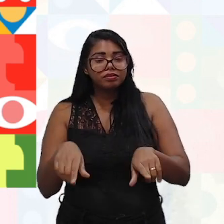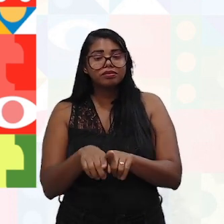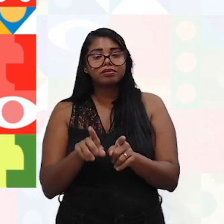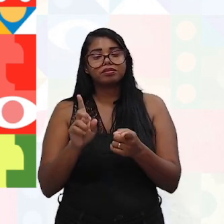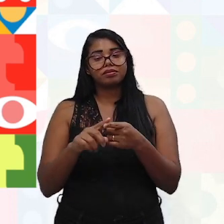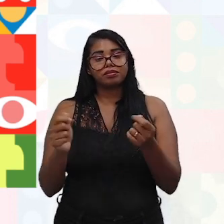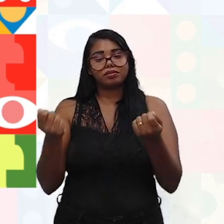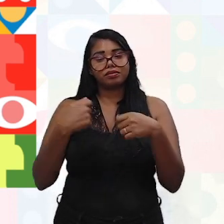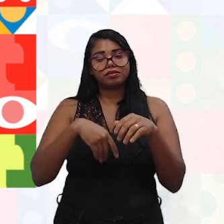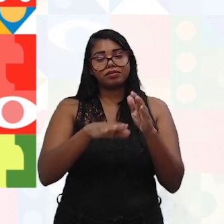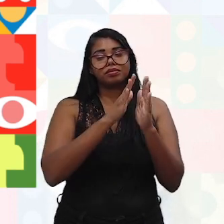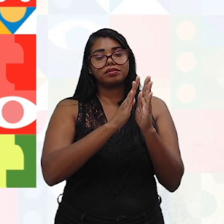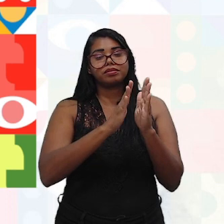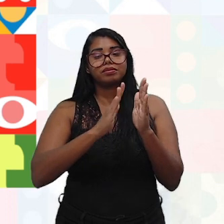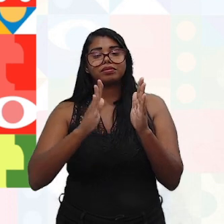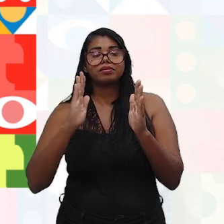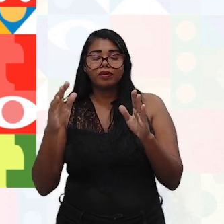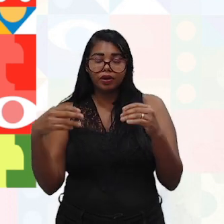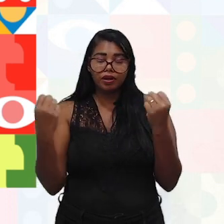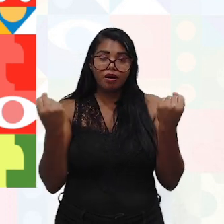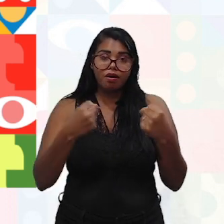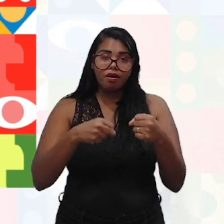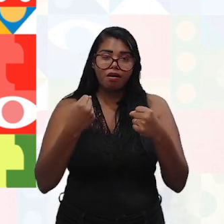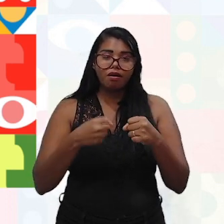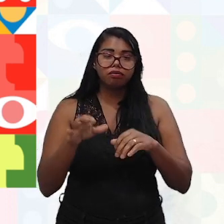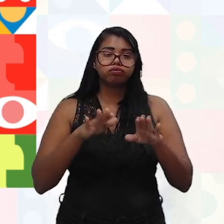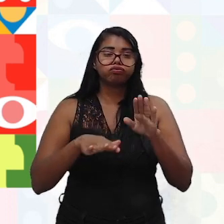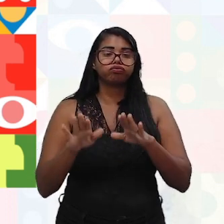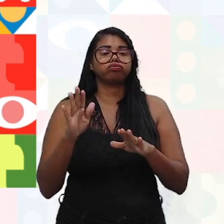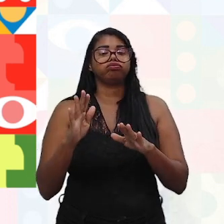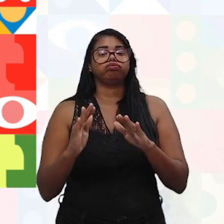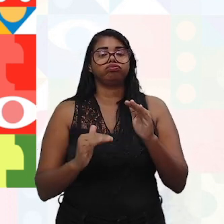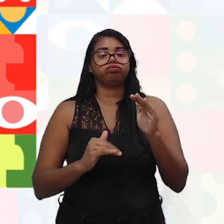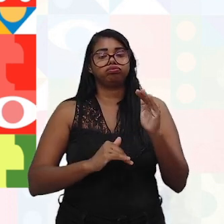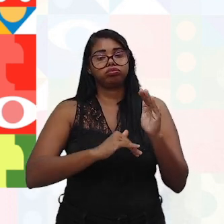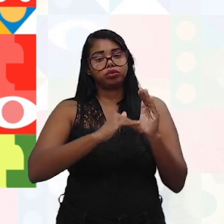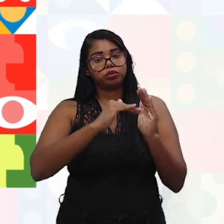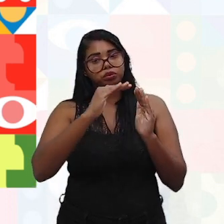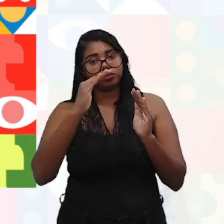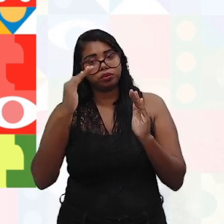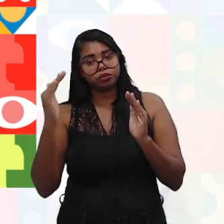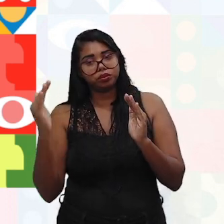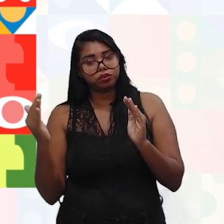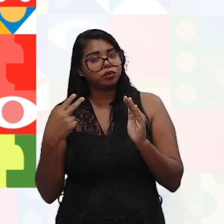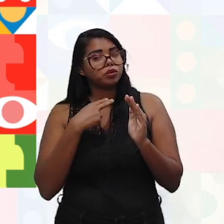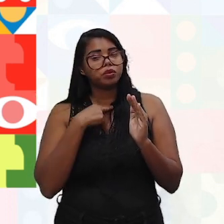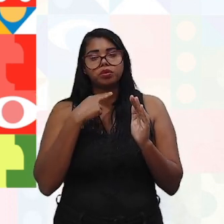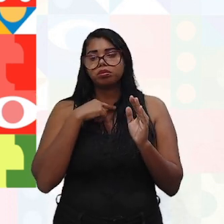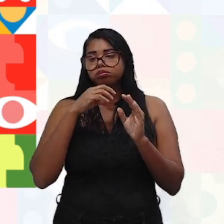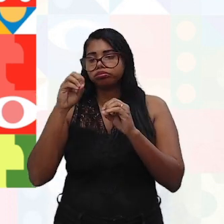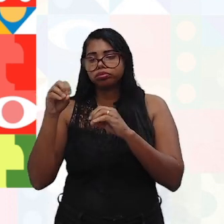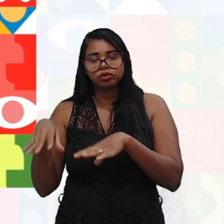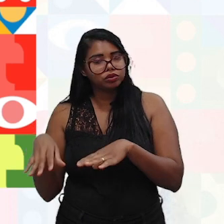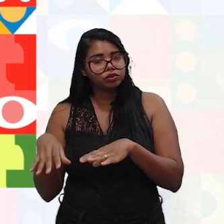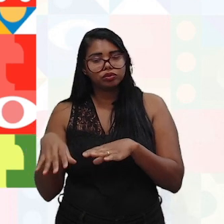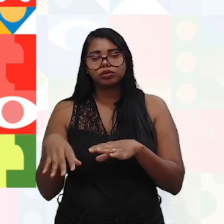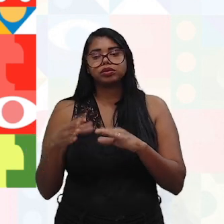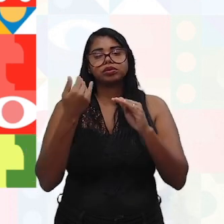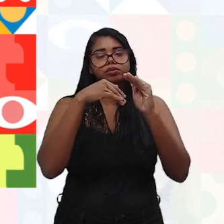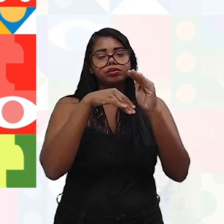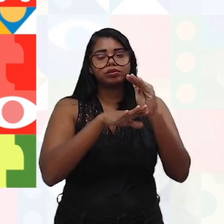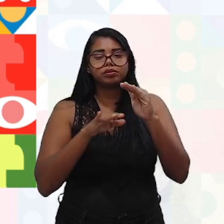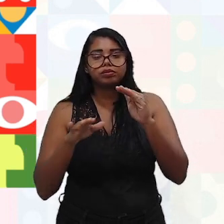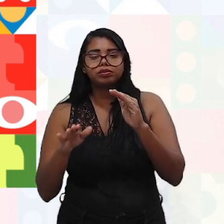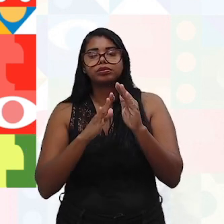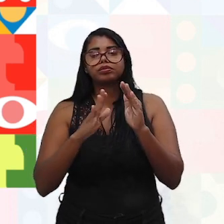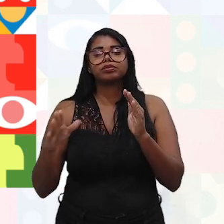no acervo, eles precisam ter uma vida útil, eles não podem ser jogados de qualquer jeito, simplesmente porque foi